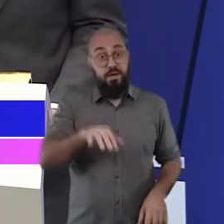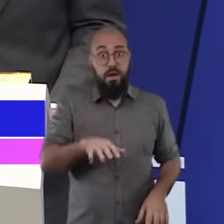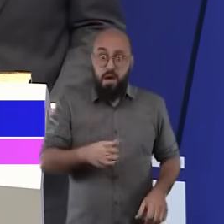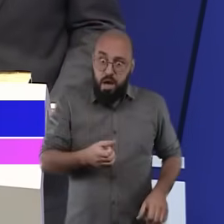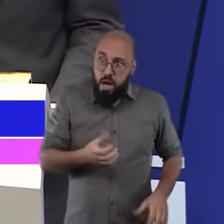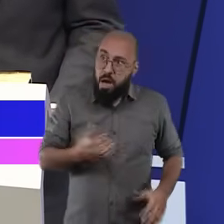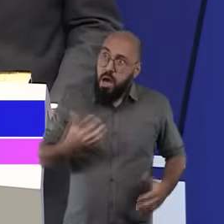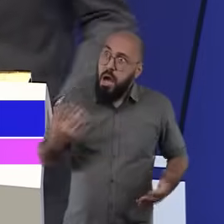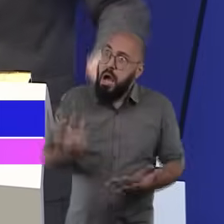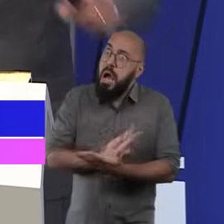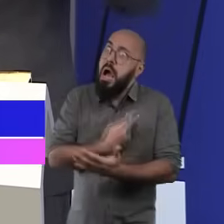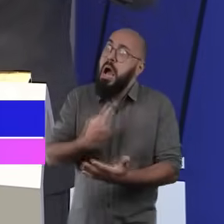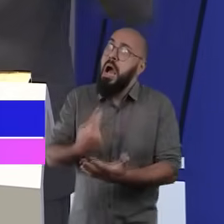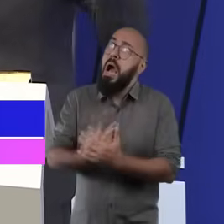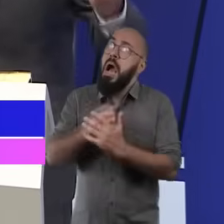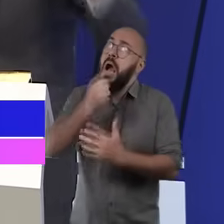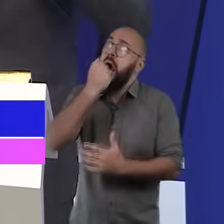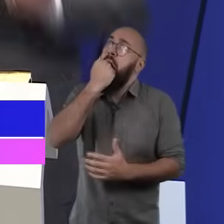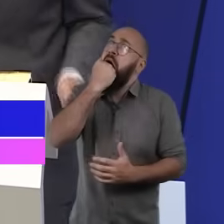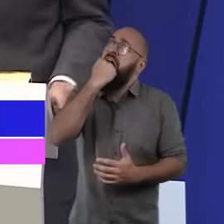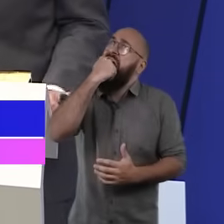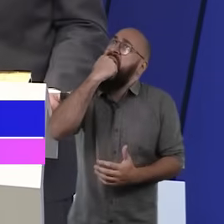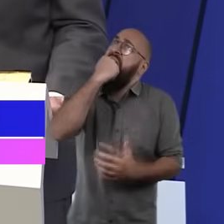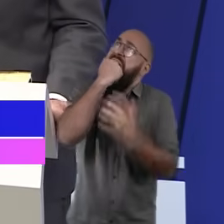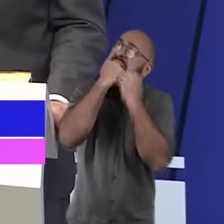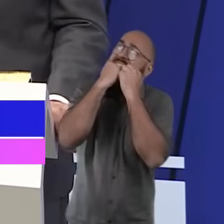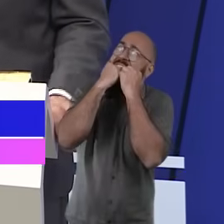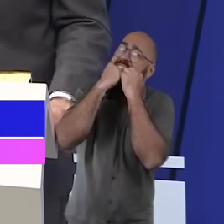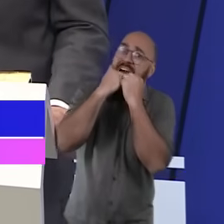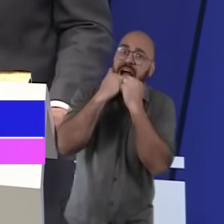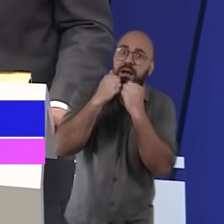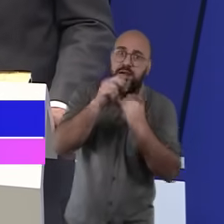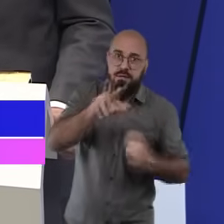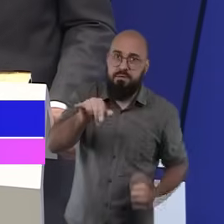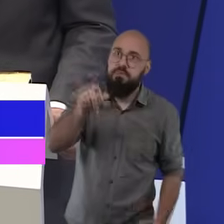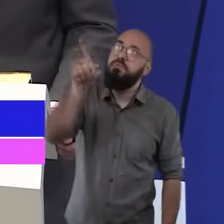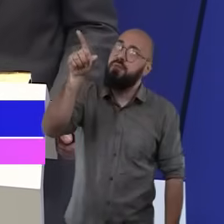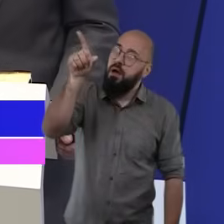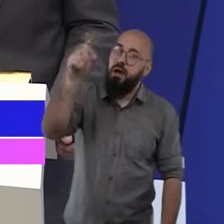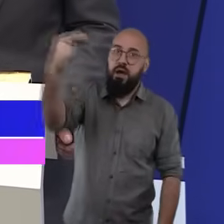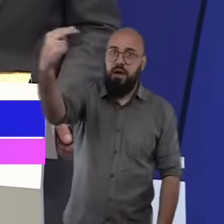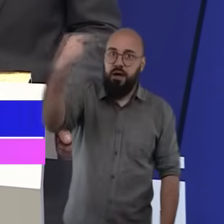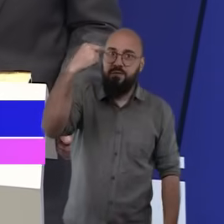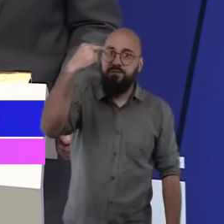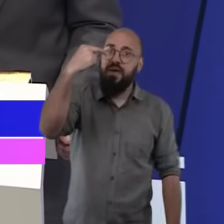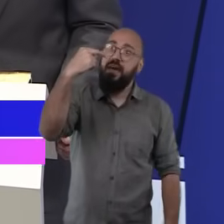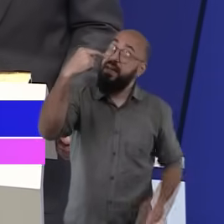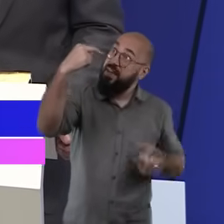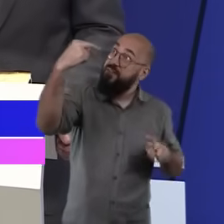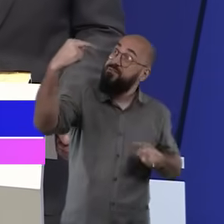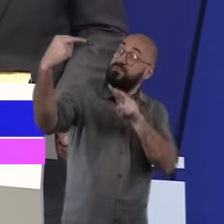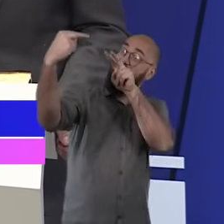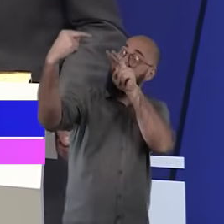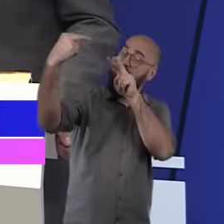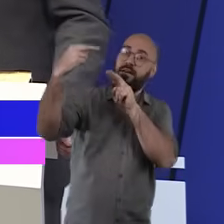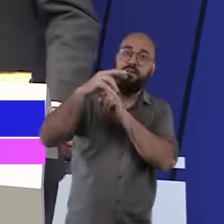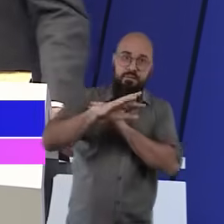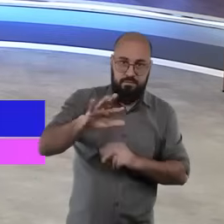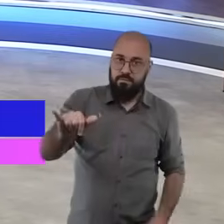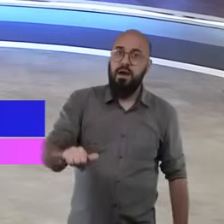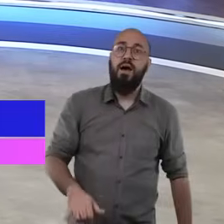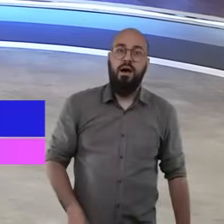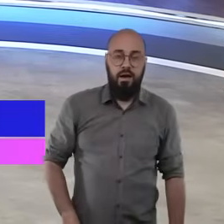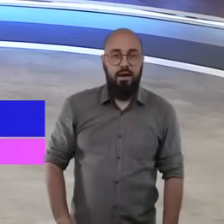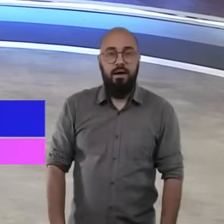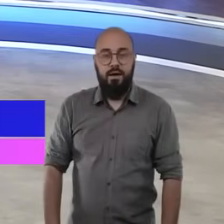que eles cometeram, da escolha equivocada que eles fizeram. E assim, todo olho o verá.